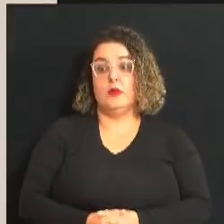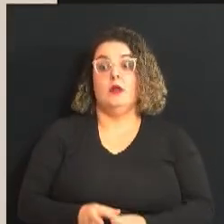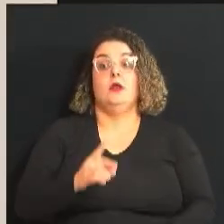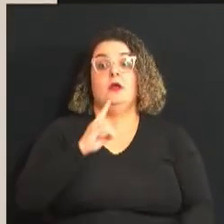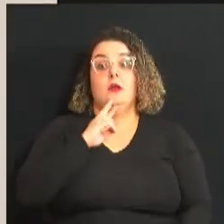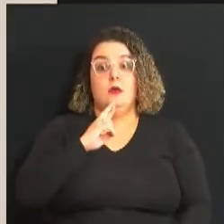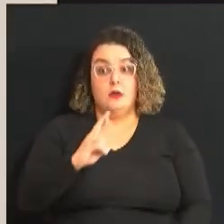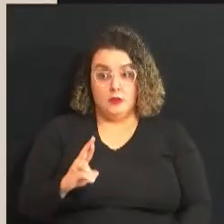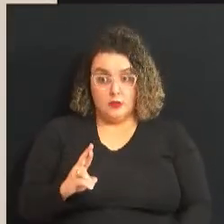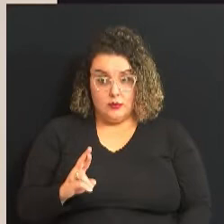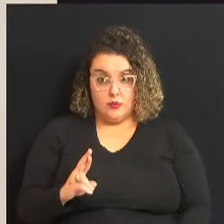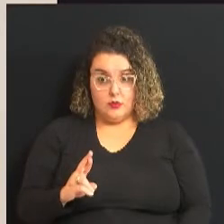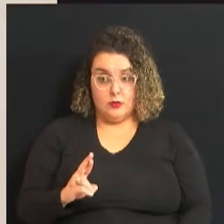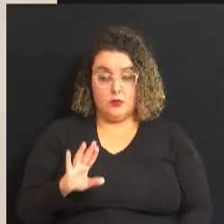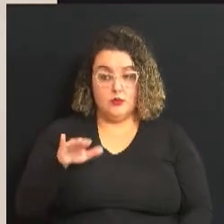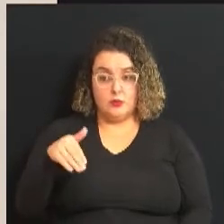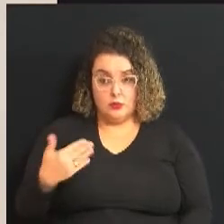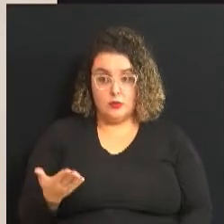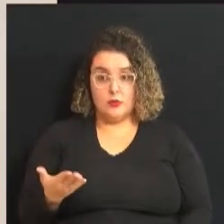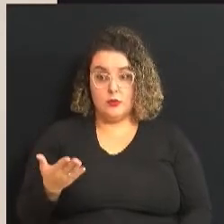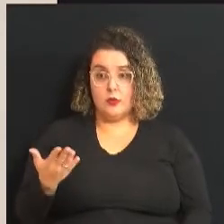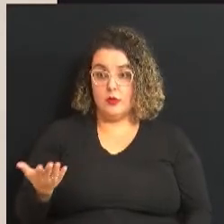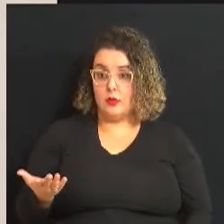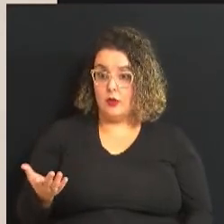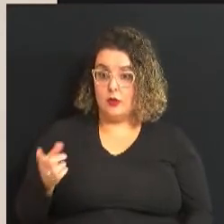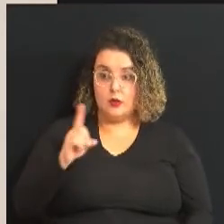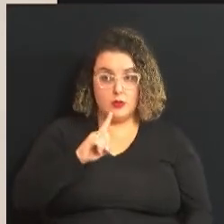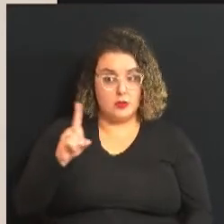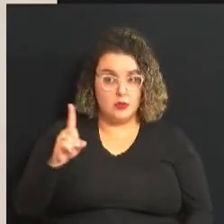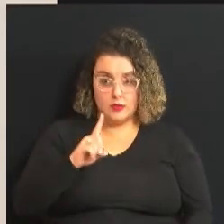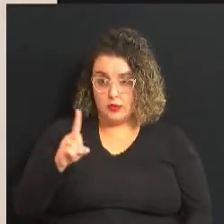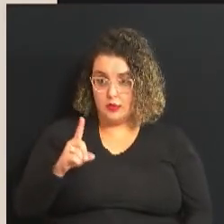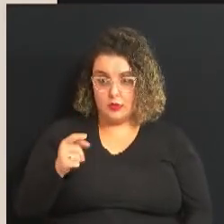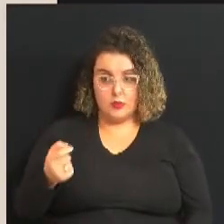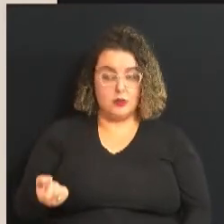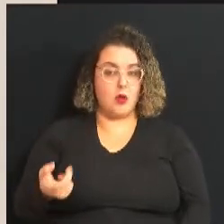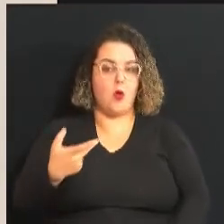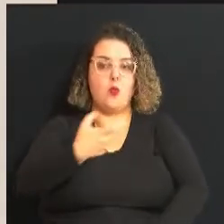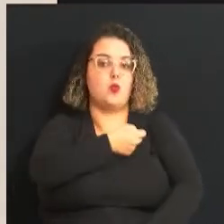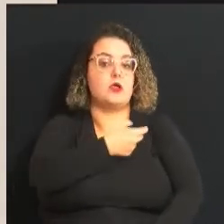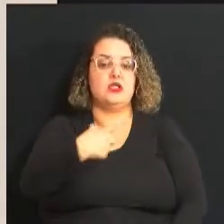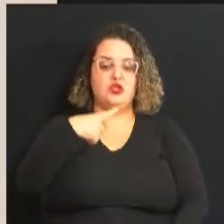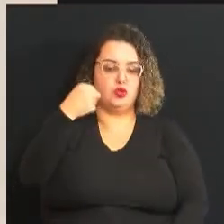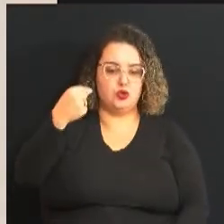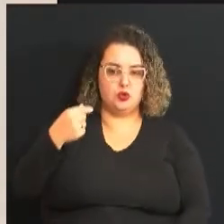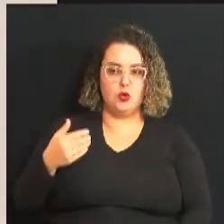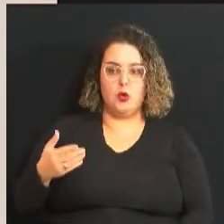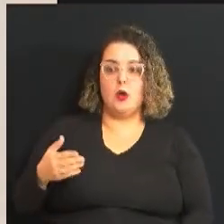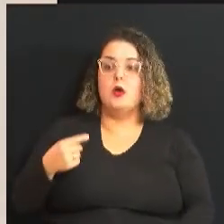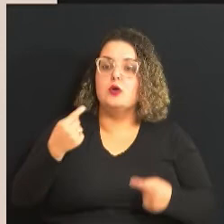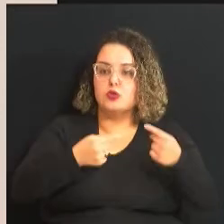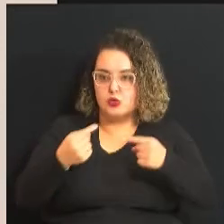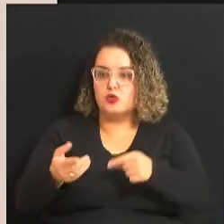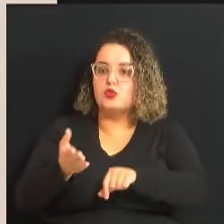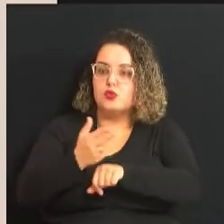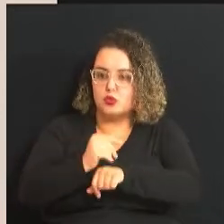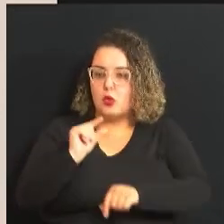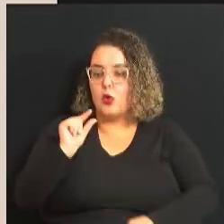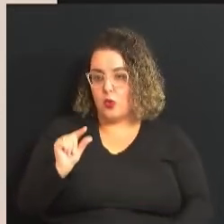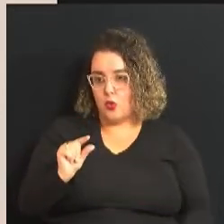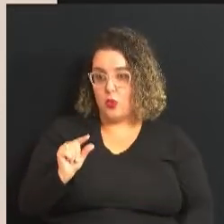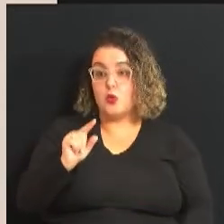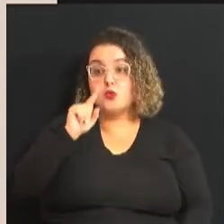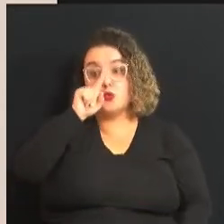questão aí do quando, hein? Mas assim, não tome por conta própria. A gente discutiu aqui um pouquinho antes, né? Dos